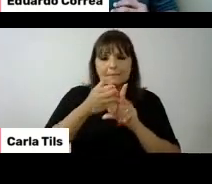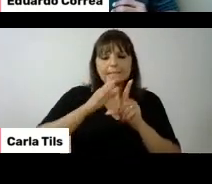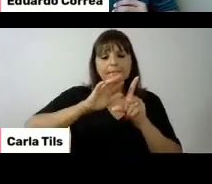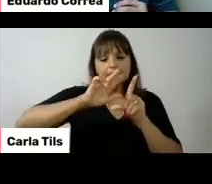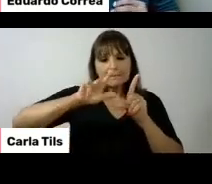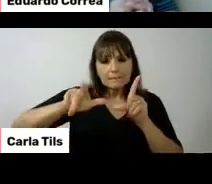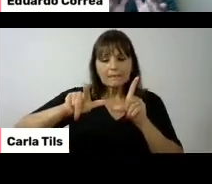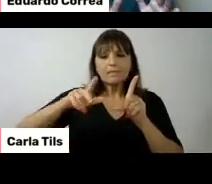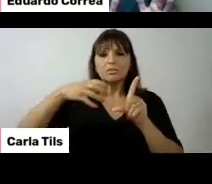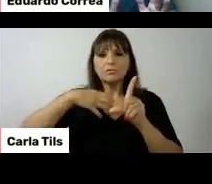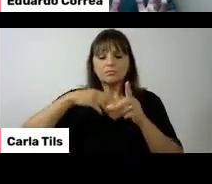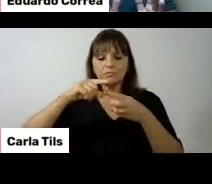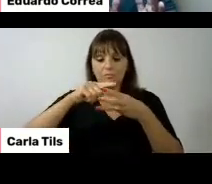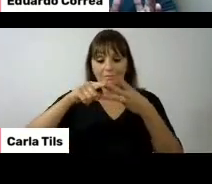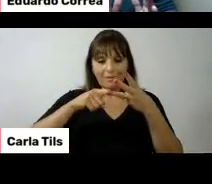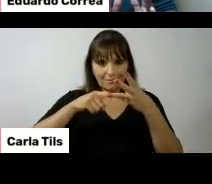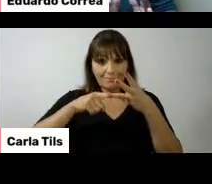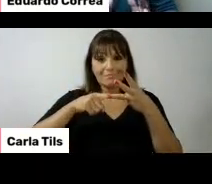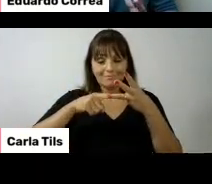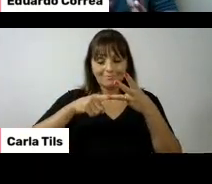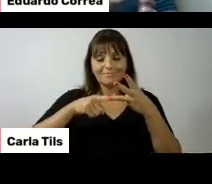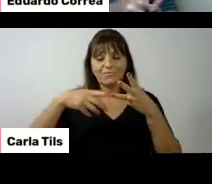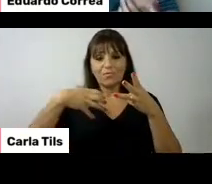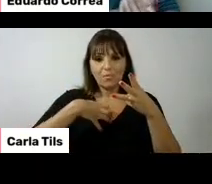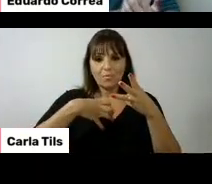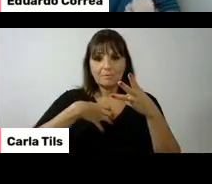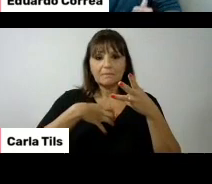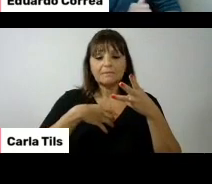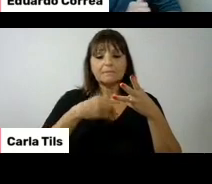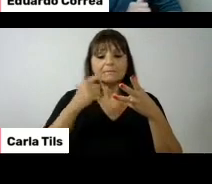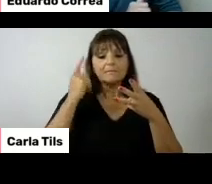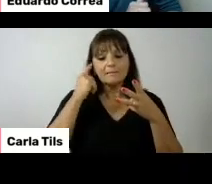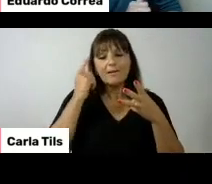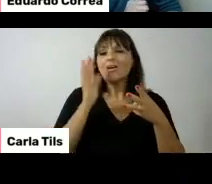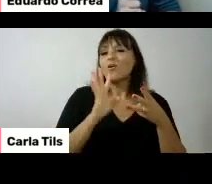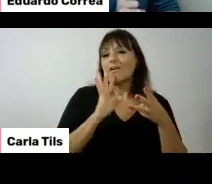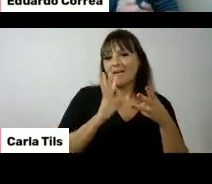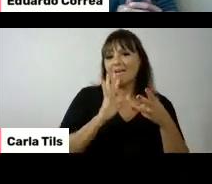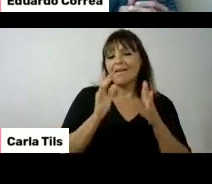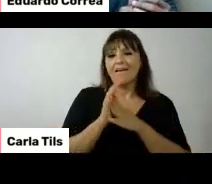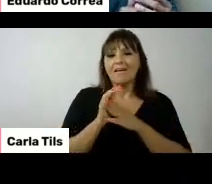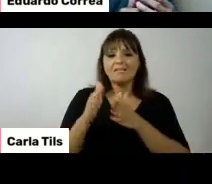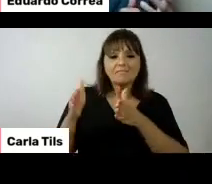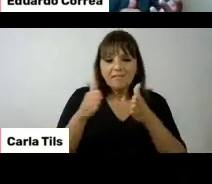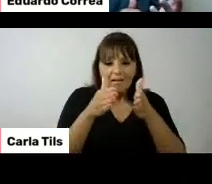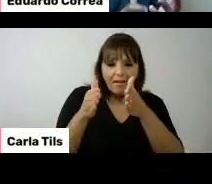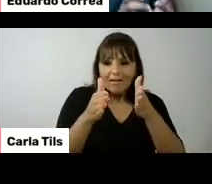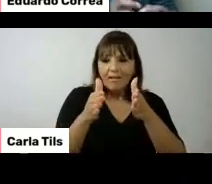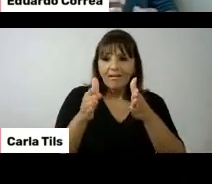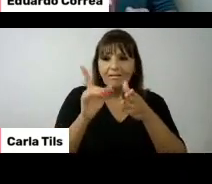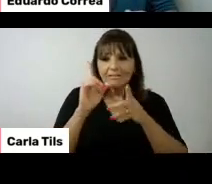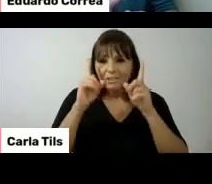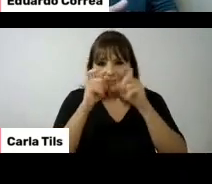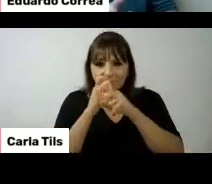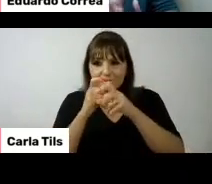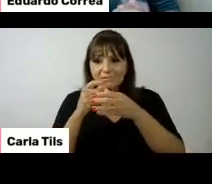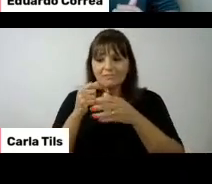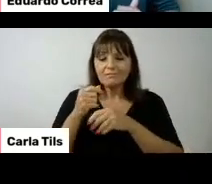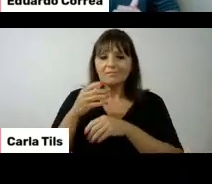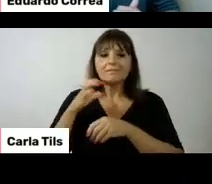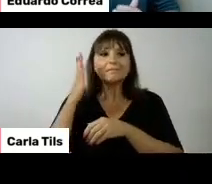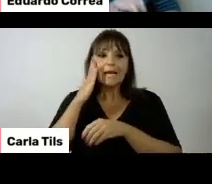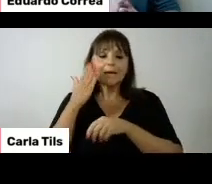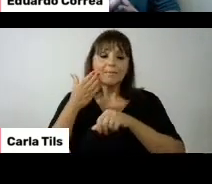primeira delas, pensa num grande labirinto. Você já conhece aquele labirinto. Você já sabe onde é que entra, você já sabe por onde